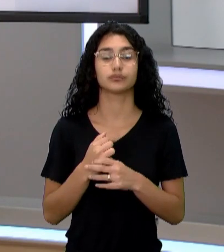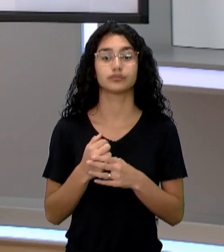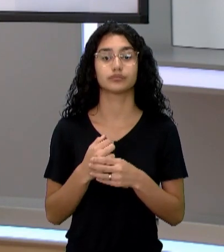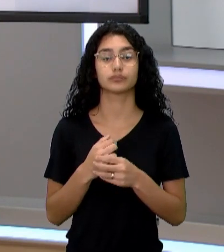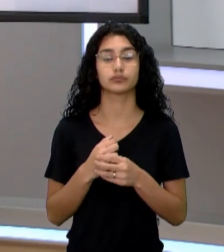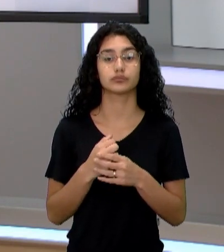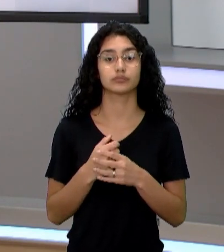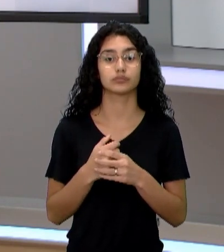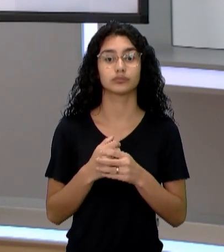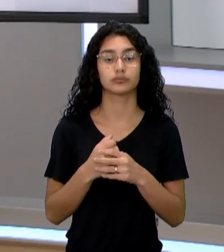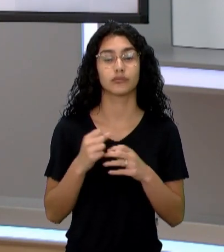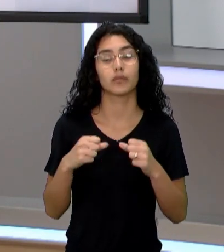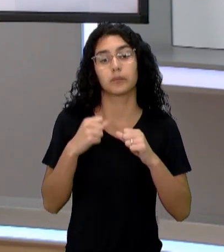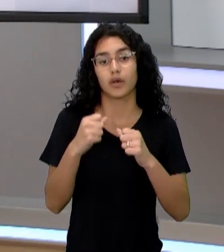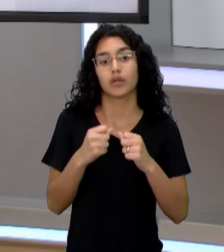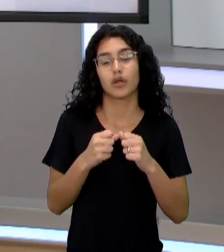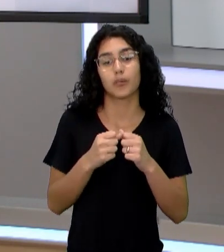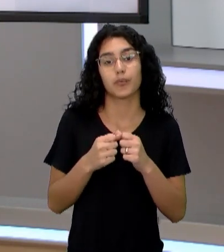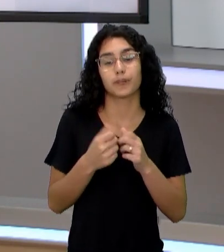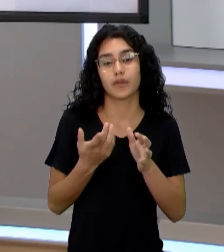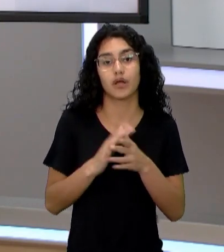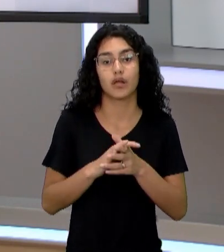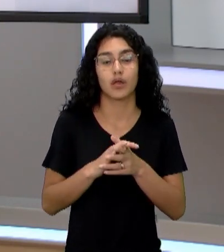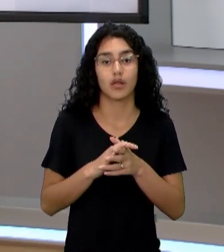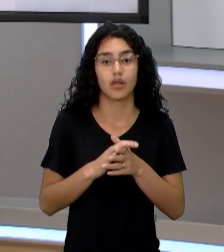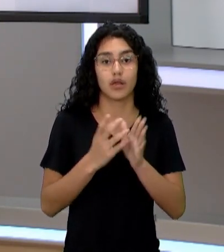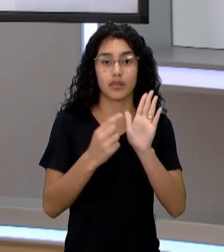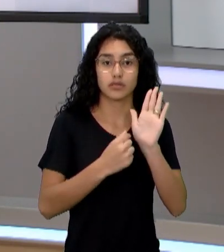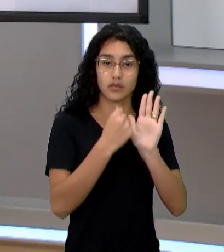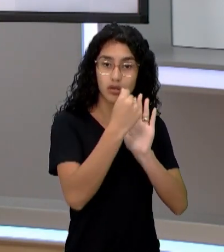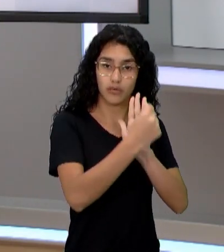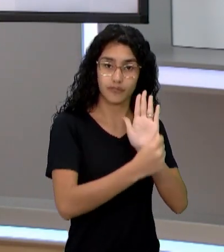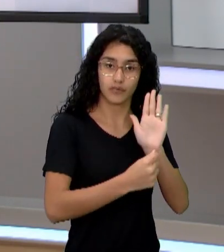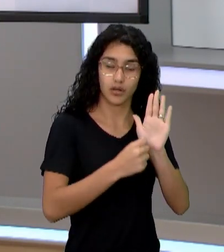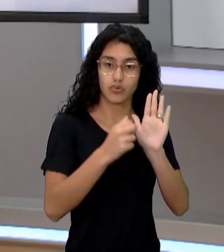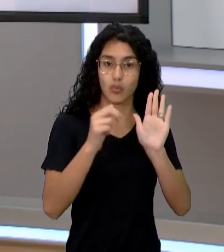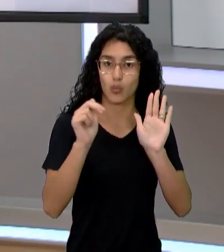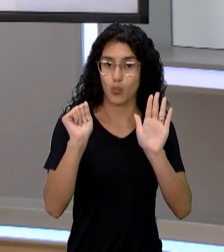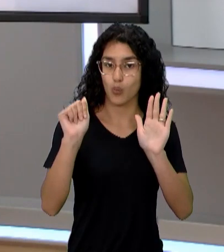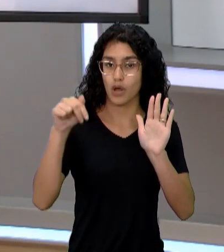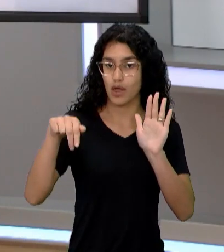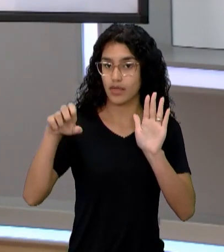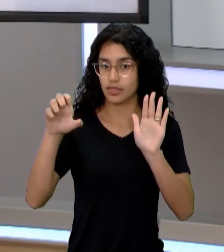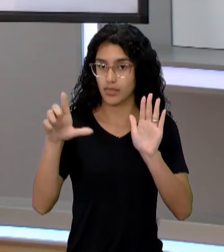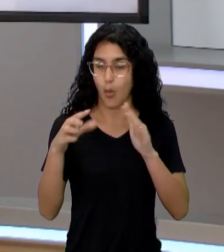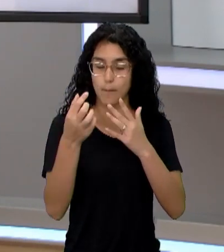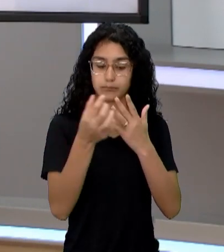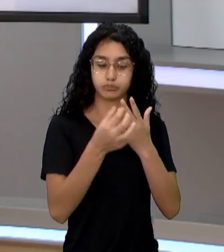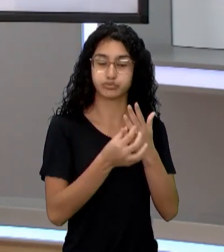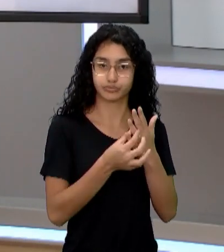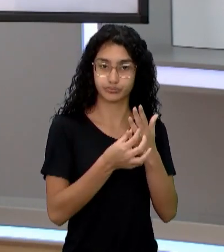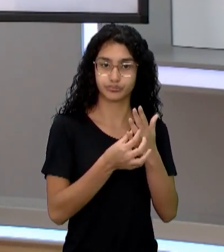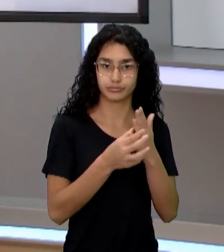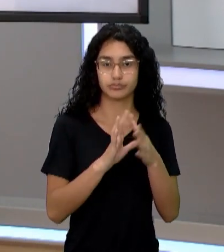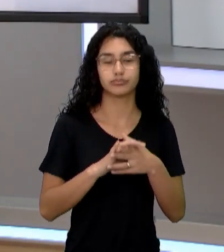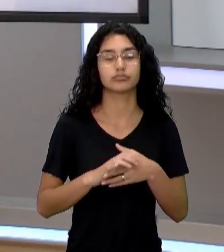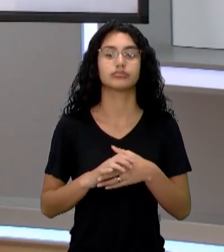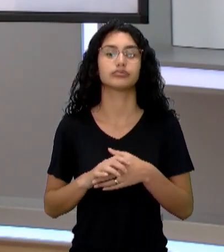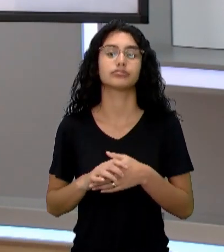poderia dizer que a circunferência seria um anel, né? E o círculo seria uma moeda, né? Assim, só para fazer uma